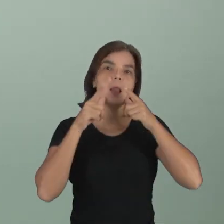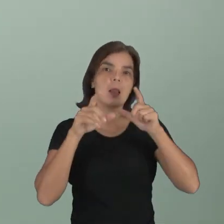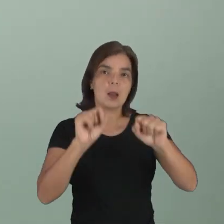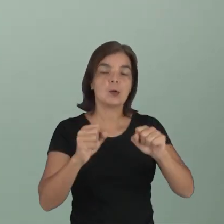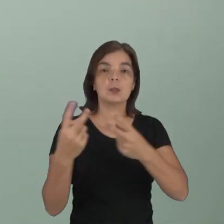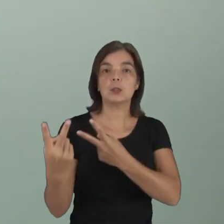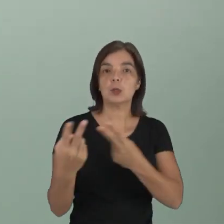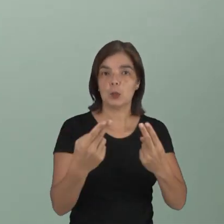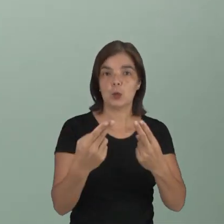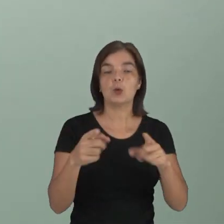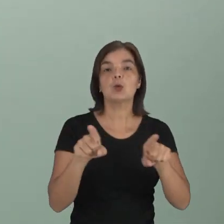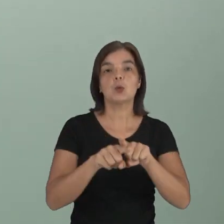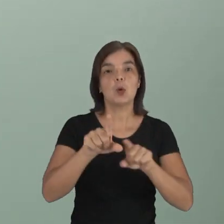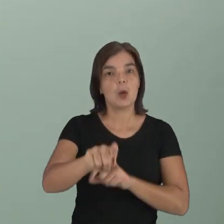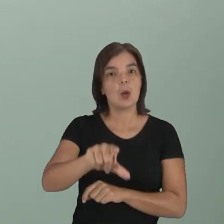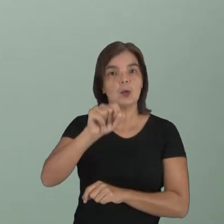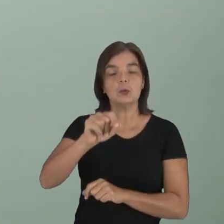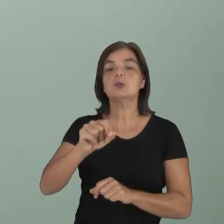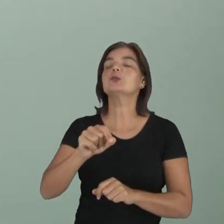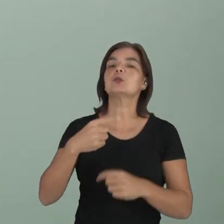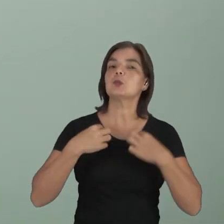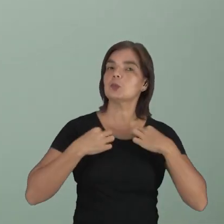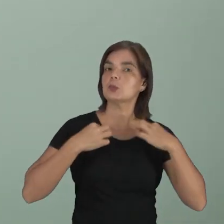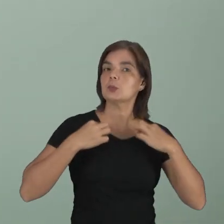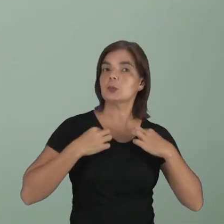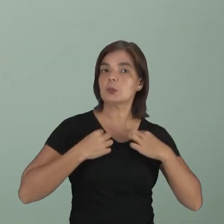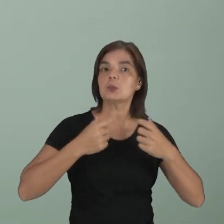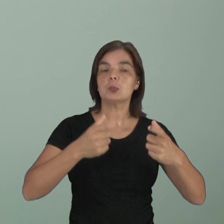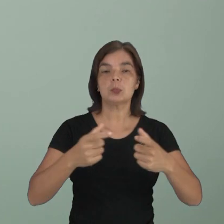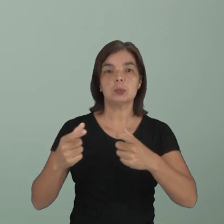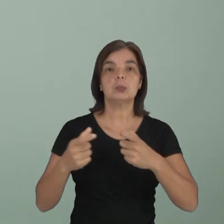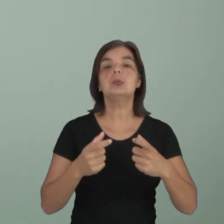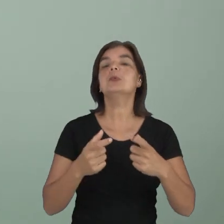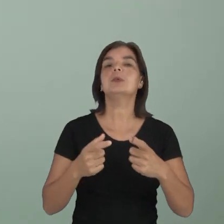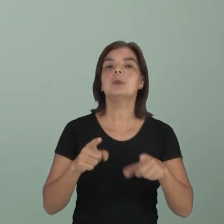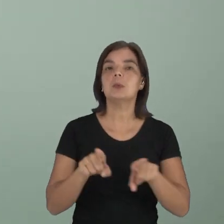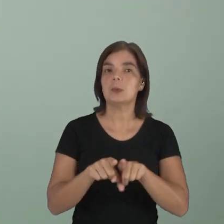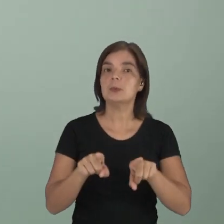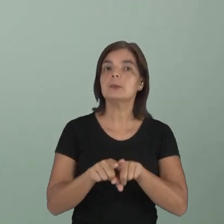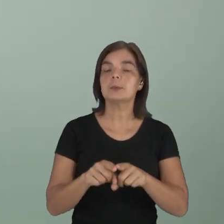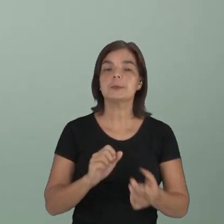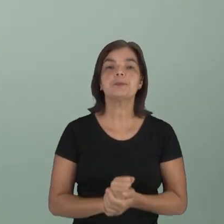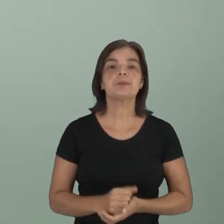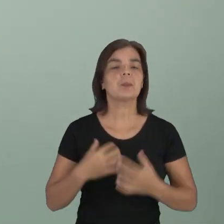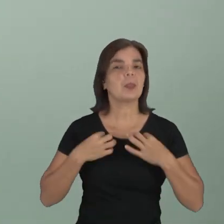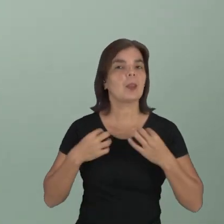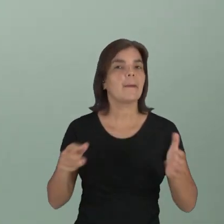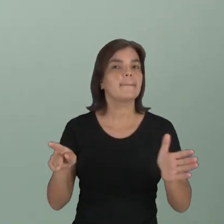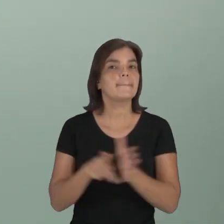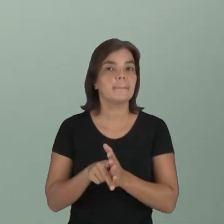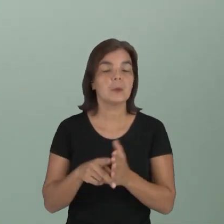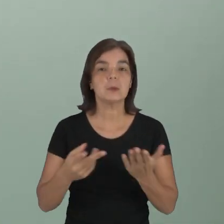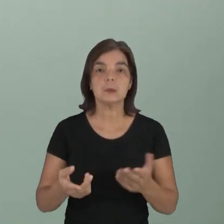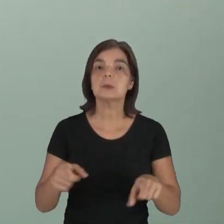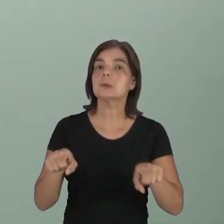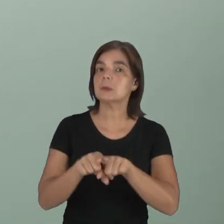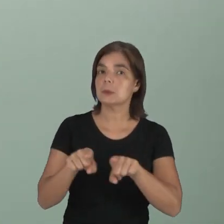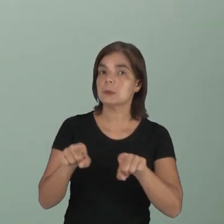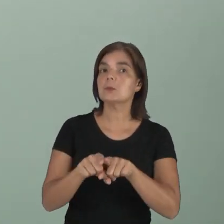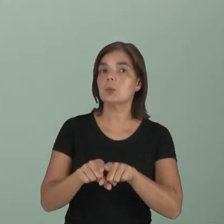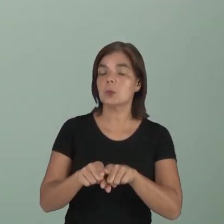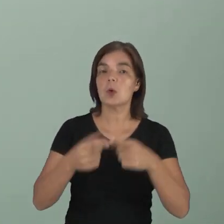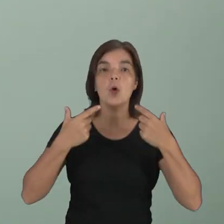linguagem. Da mesma forma que escolhemos roupas para lugares em que vamos, roupas apropriadas, nós também